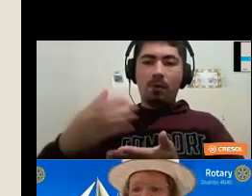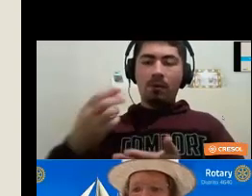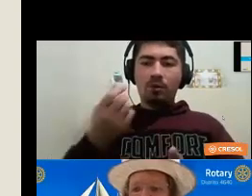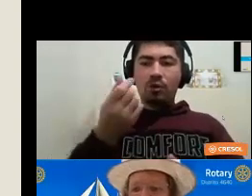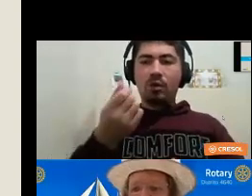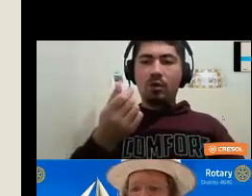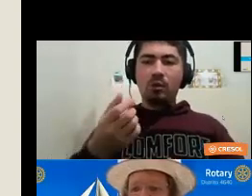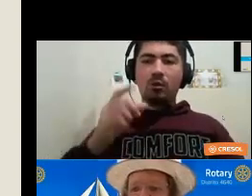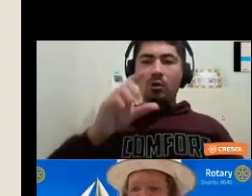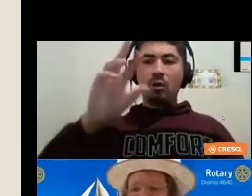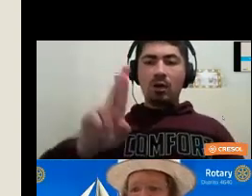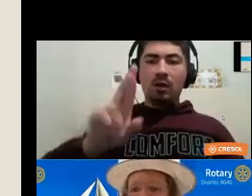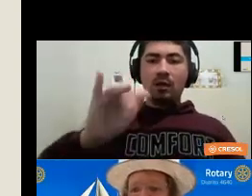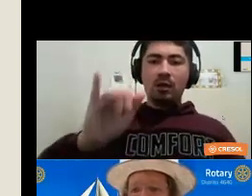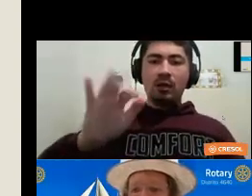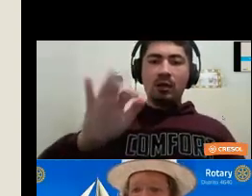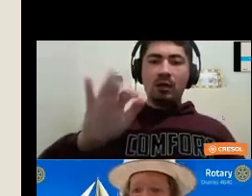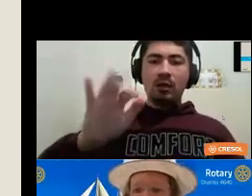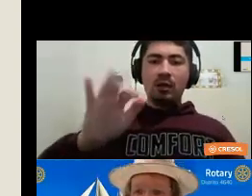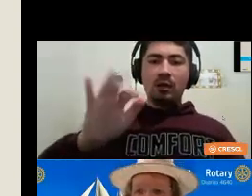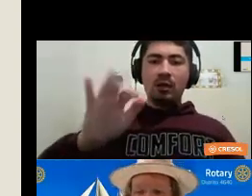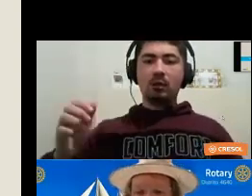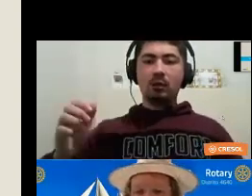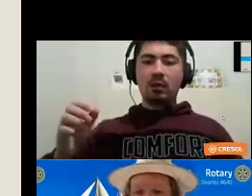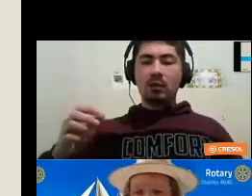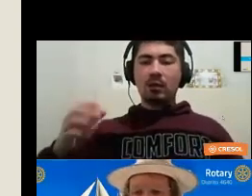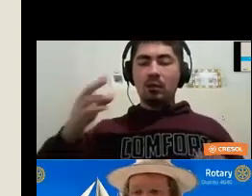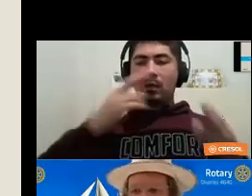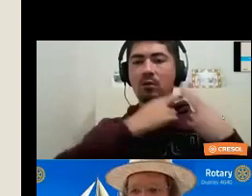do rotariano. Afinal de contas, a Fundação Rotária é nossa,